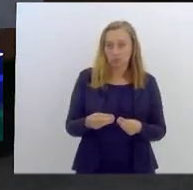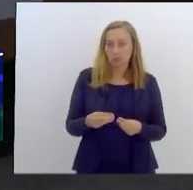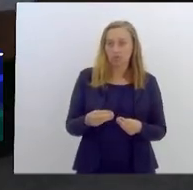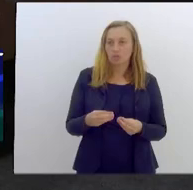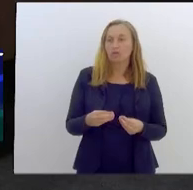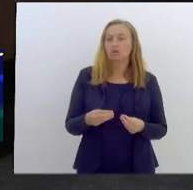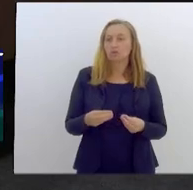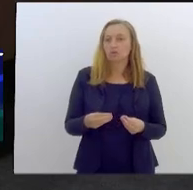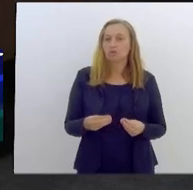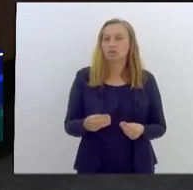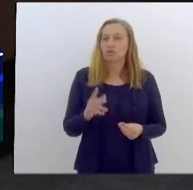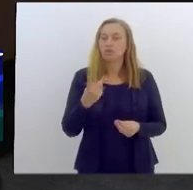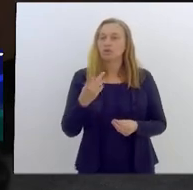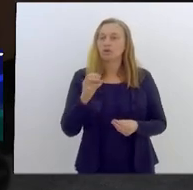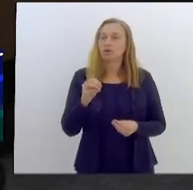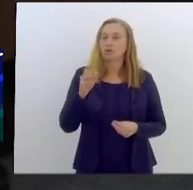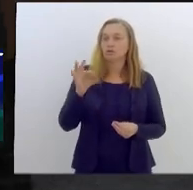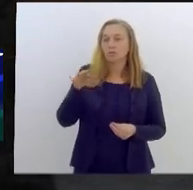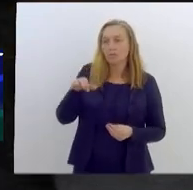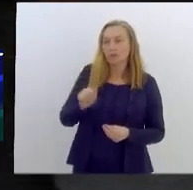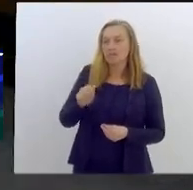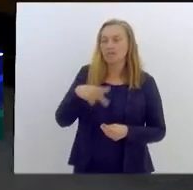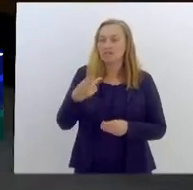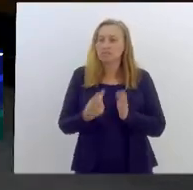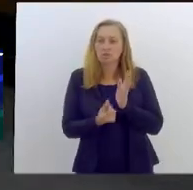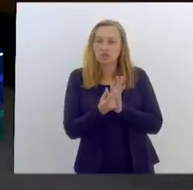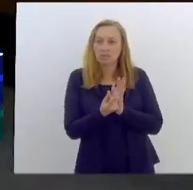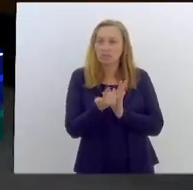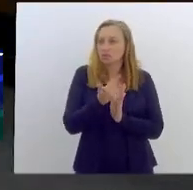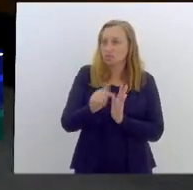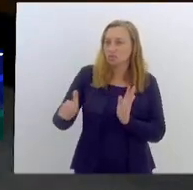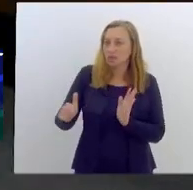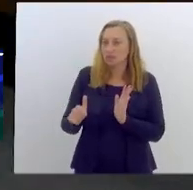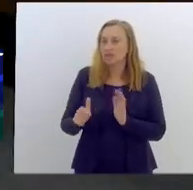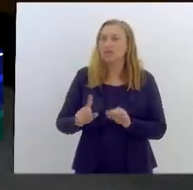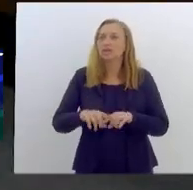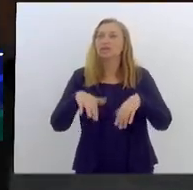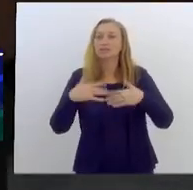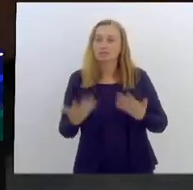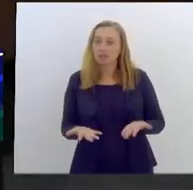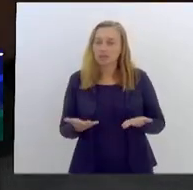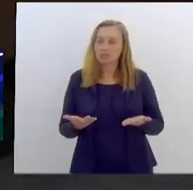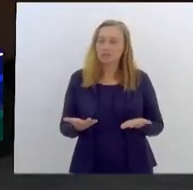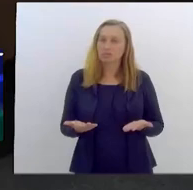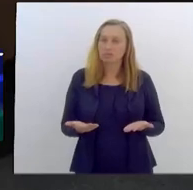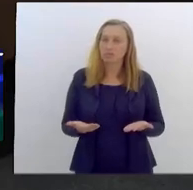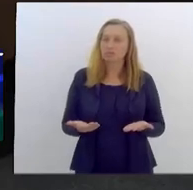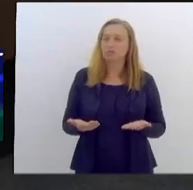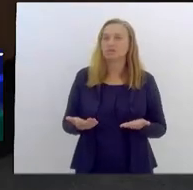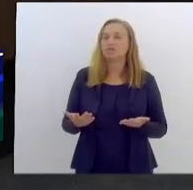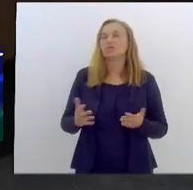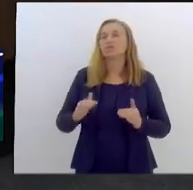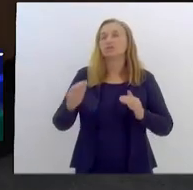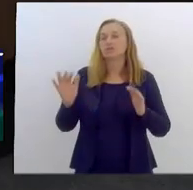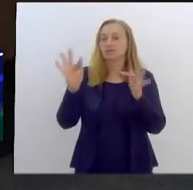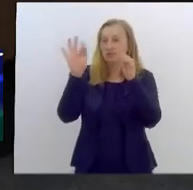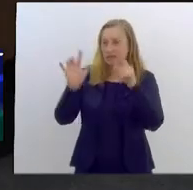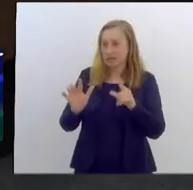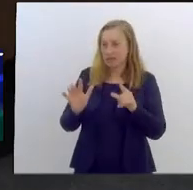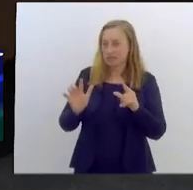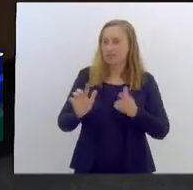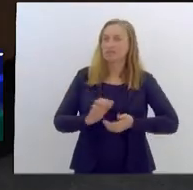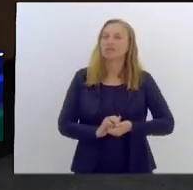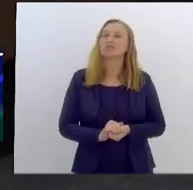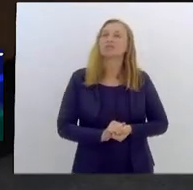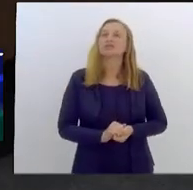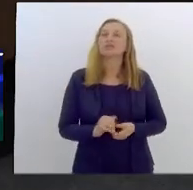esbarrando, que não tem orçamento, que não tem pessoal. Então, Vossa Excelência foi feliz. Em relação